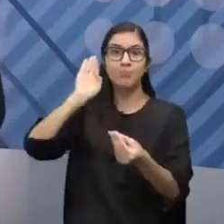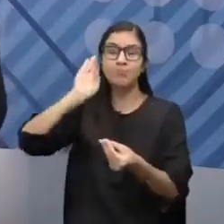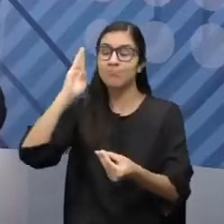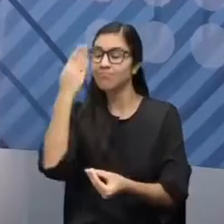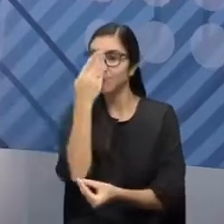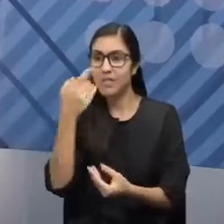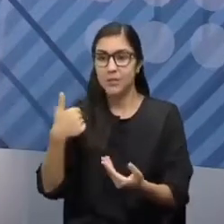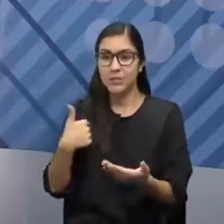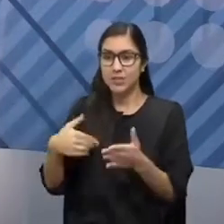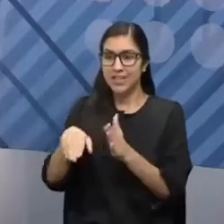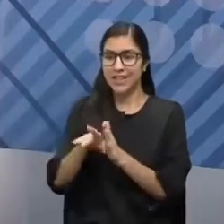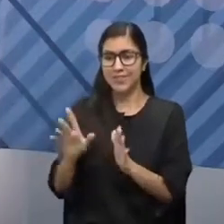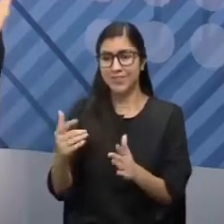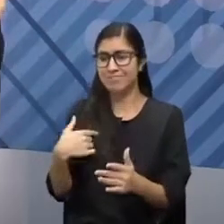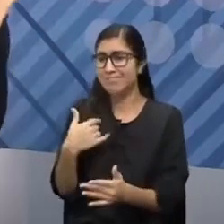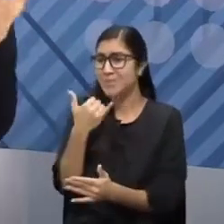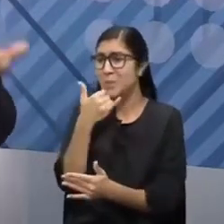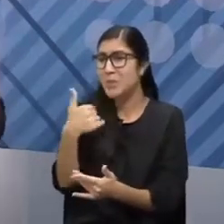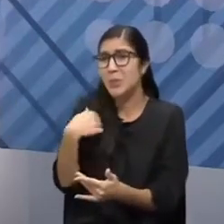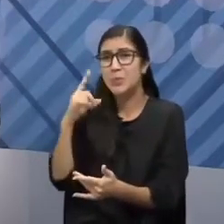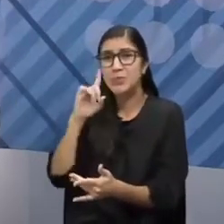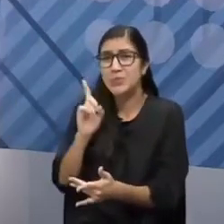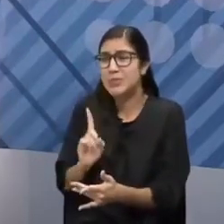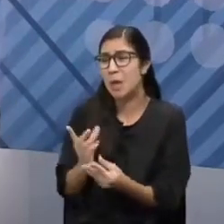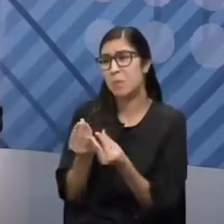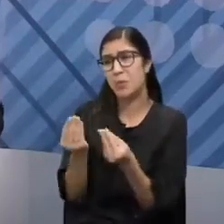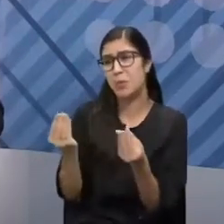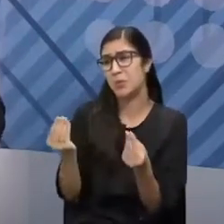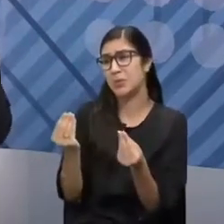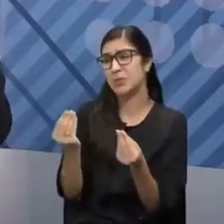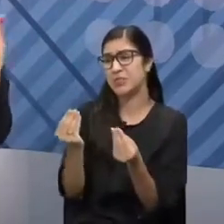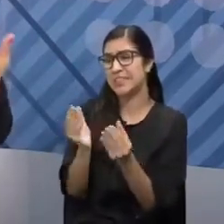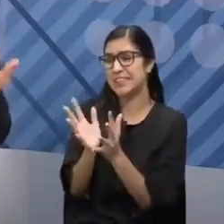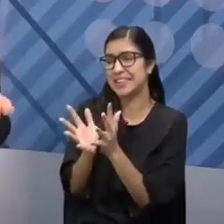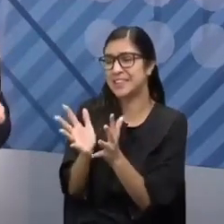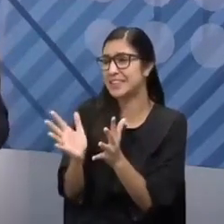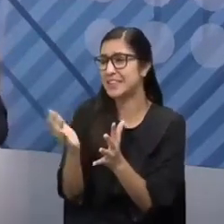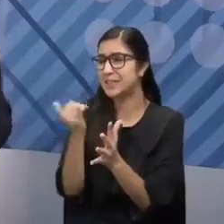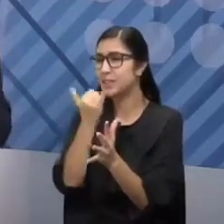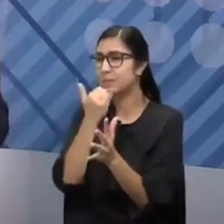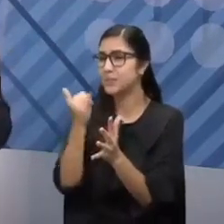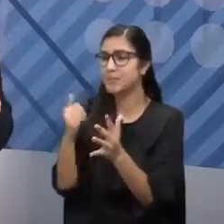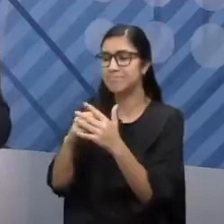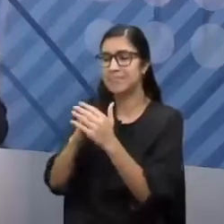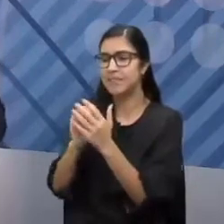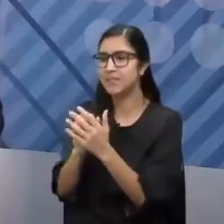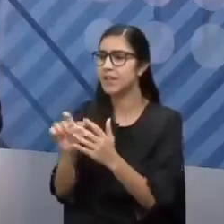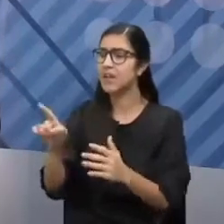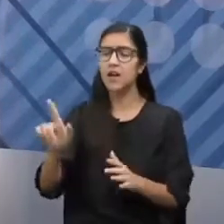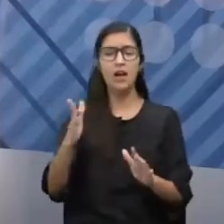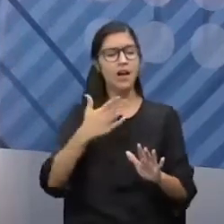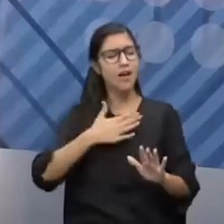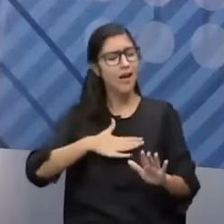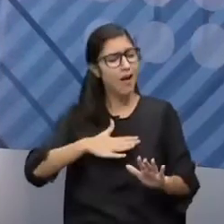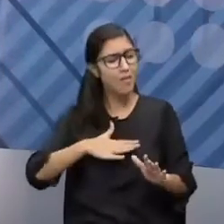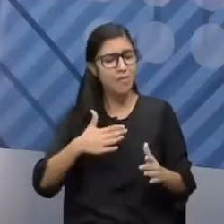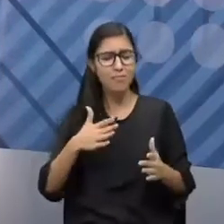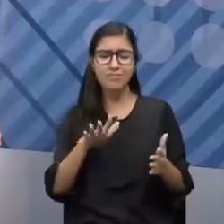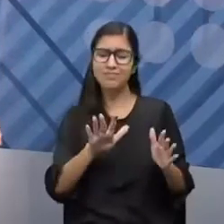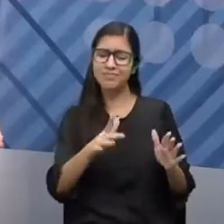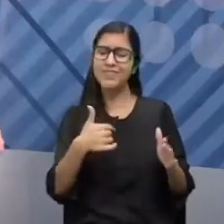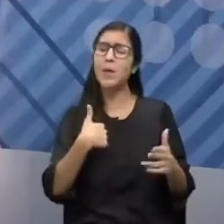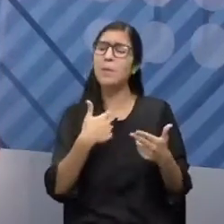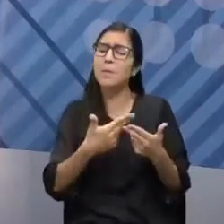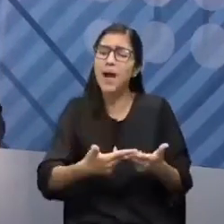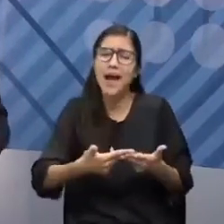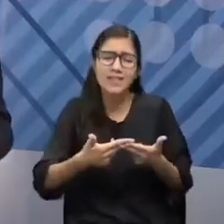eu cheguei em um e falei assim, olha, eu não tenho tanta prática em Libras Tátil. Ele falou assim, fique tranquila, eu sei que você está aprendendo e eu vou ter a maior paciência